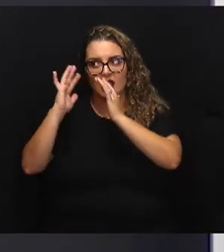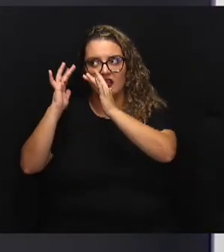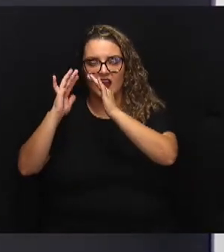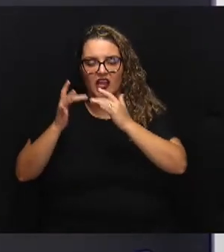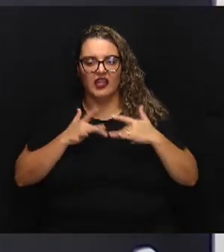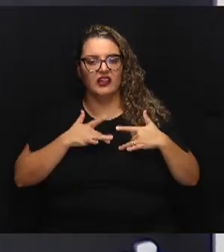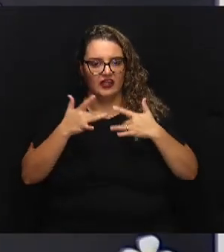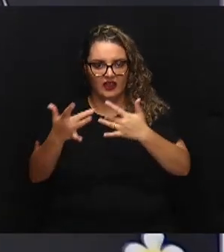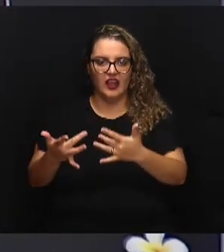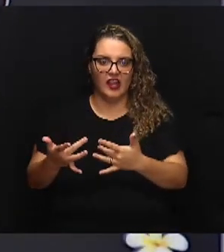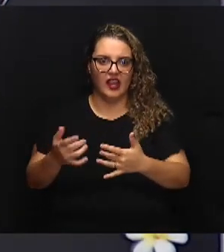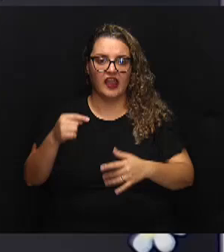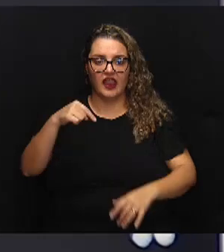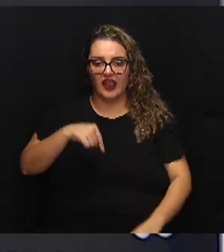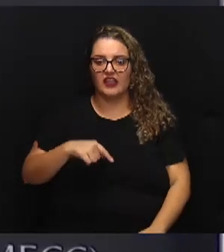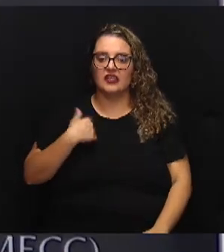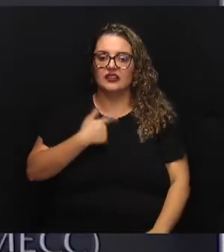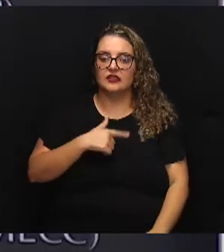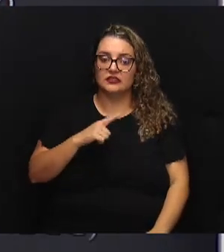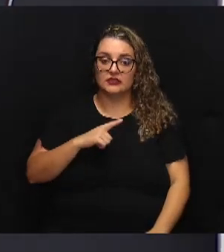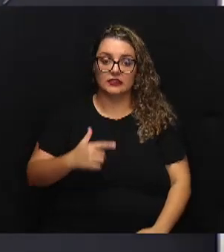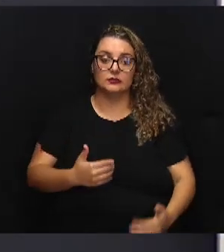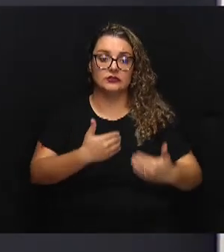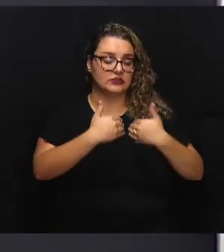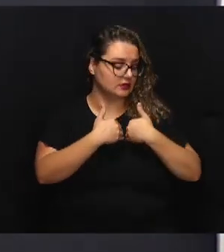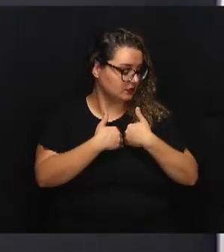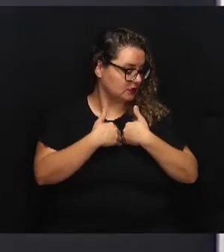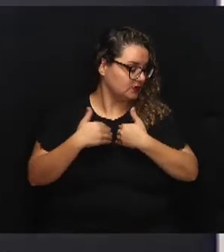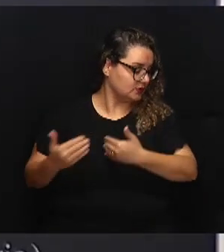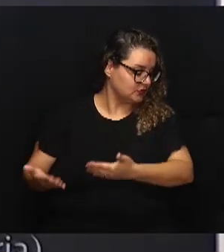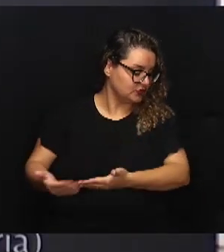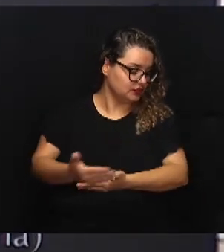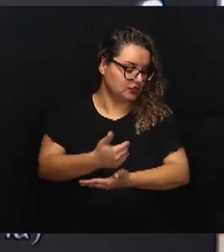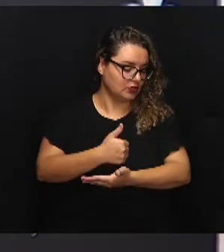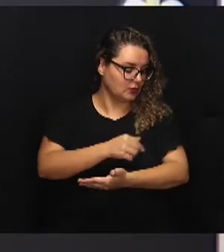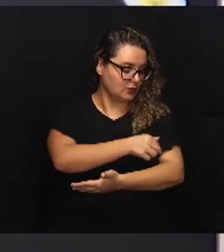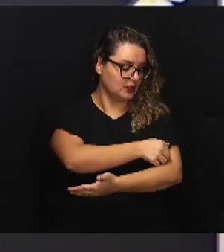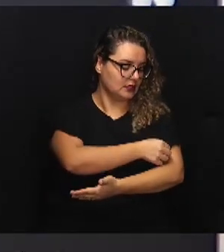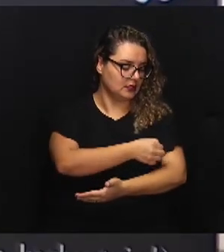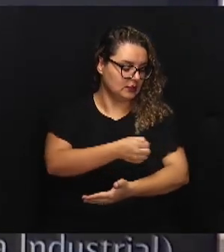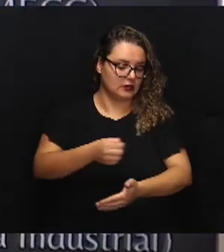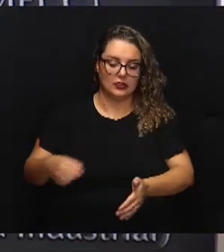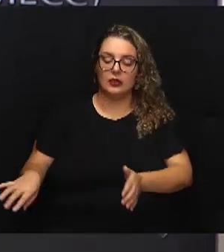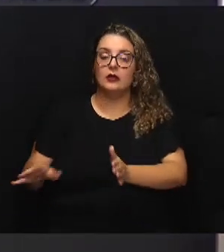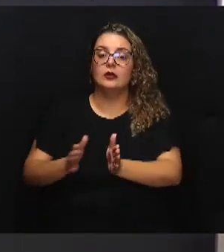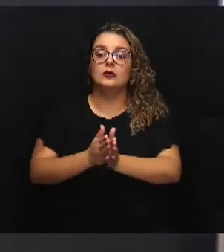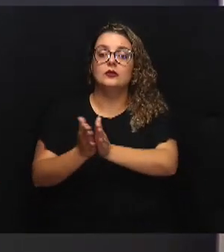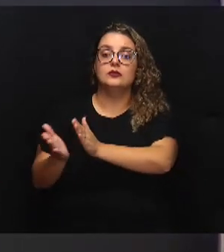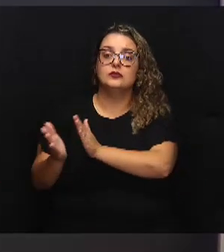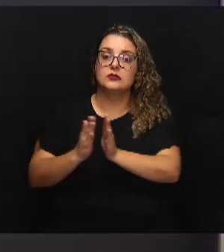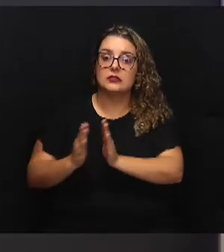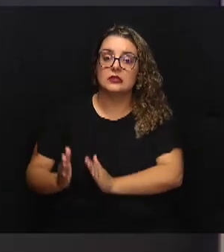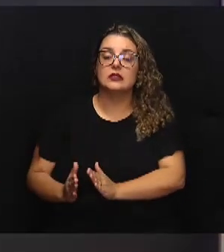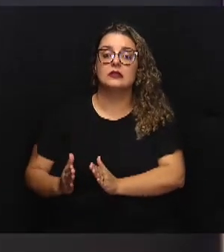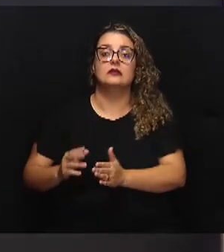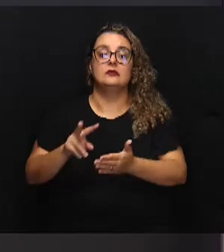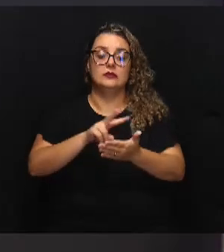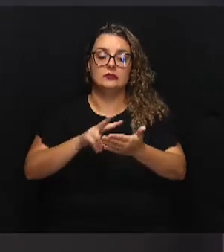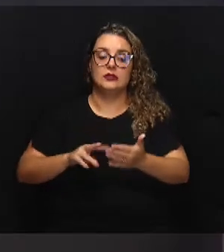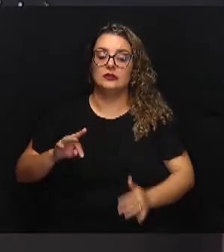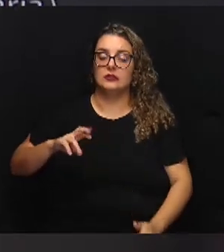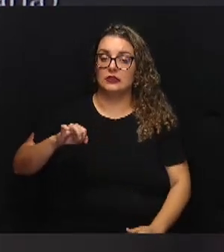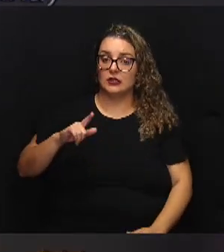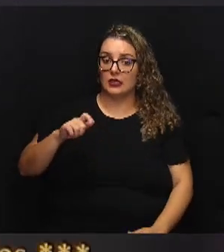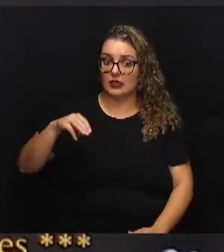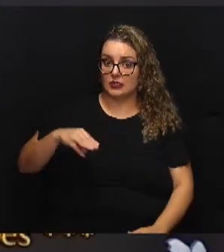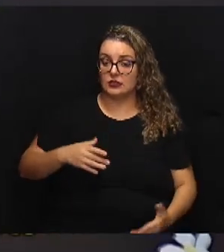nós aqui temos então essa responsabilidade de coletar os livros e de fazer a triagem para encaminhar esse material. Bom, está